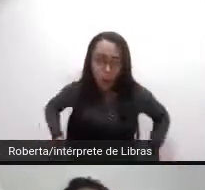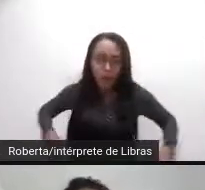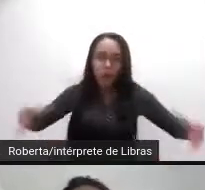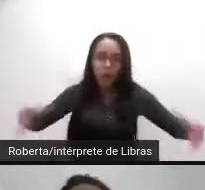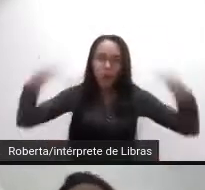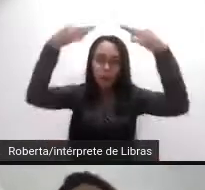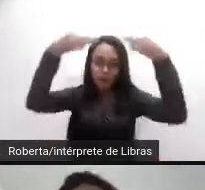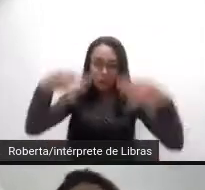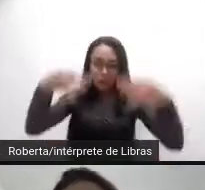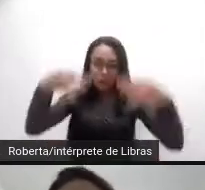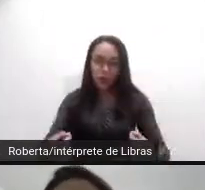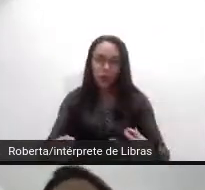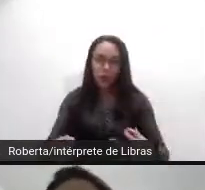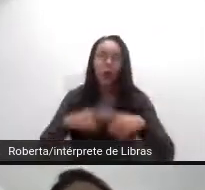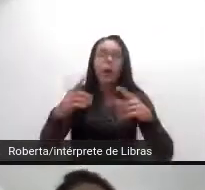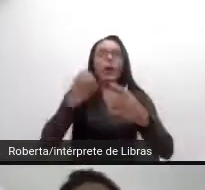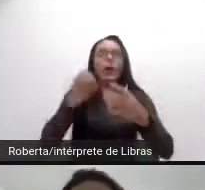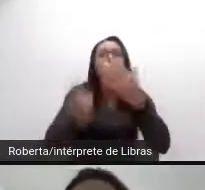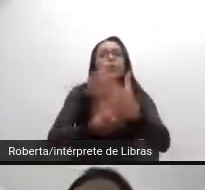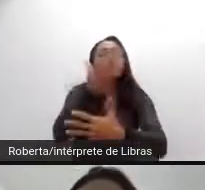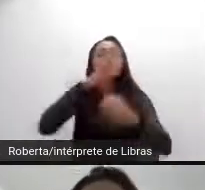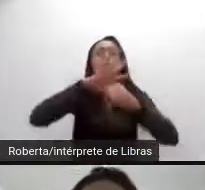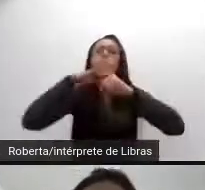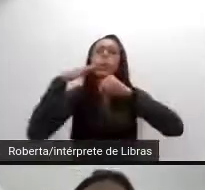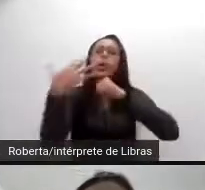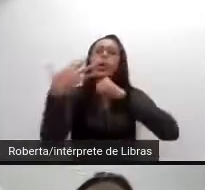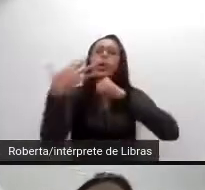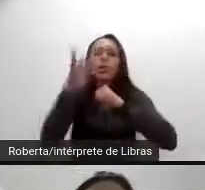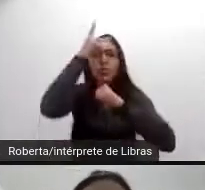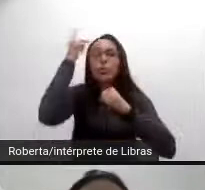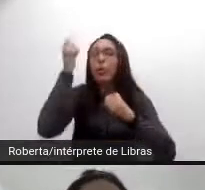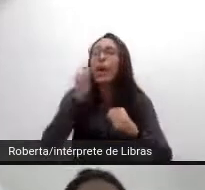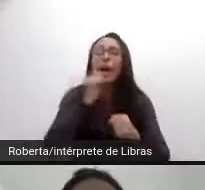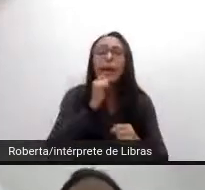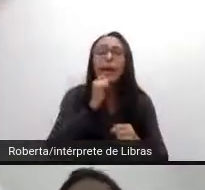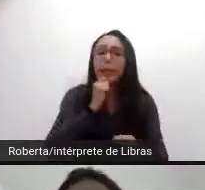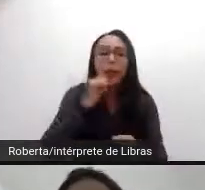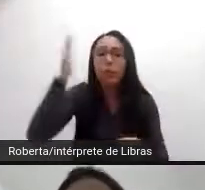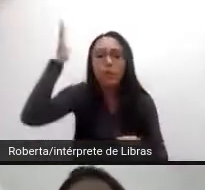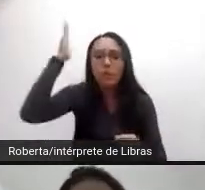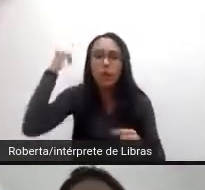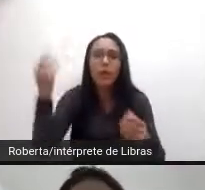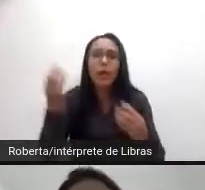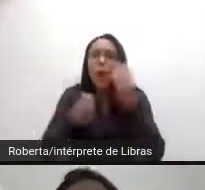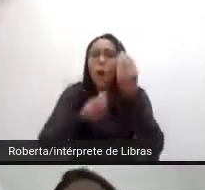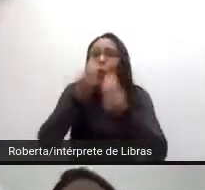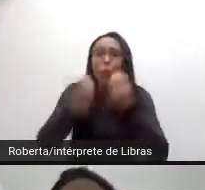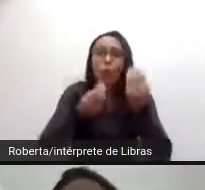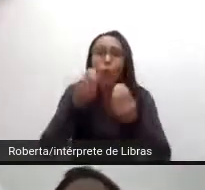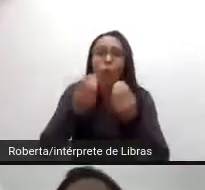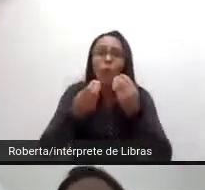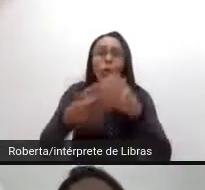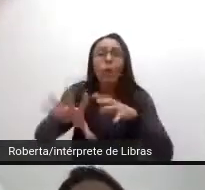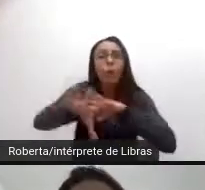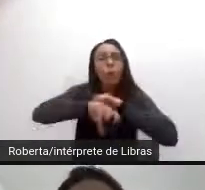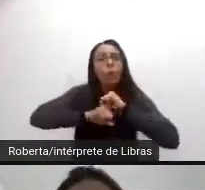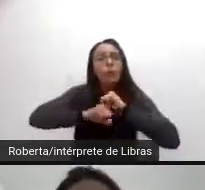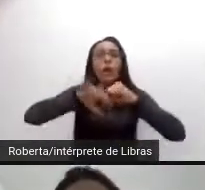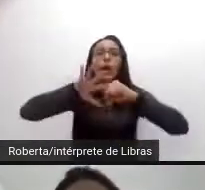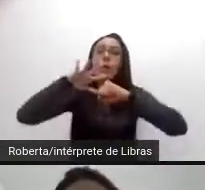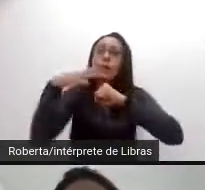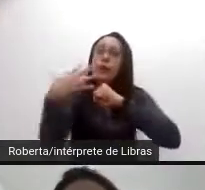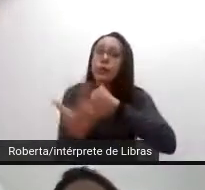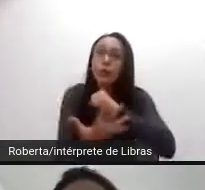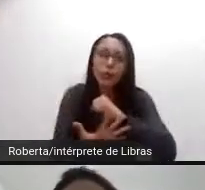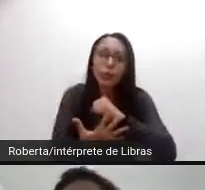quando surgiu a Covid-19, as pessoas ainda não sabiam a forma como se contraía essa doença. Então, pelos profissionais